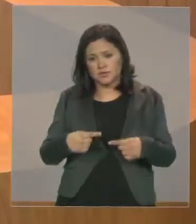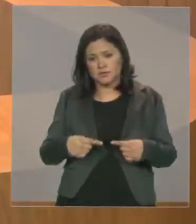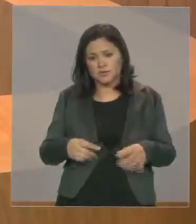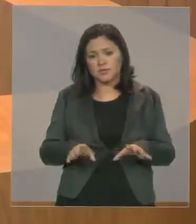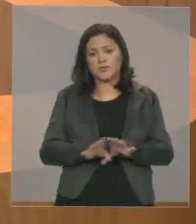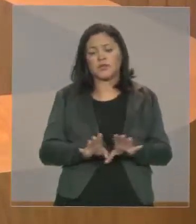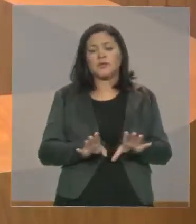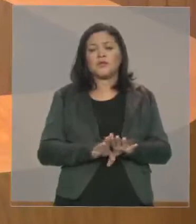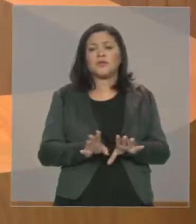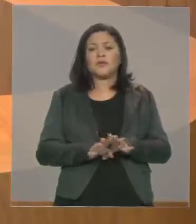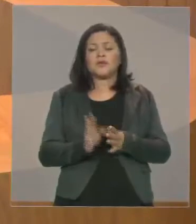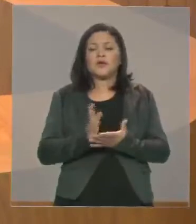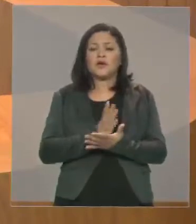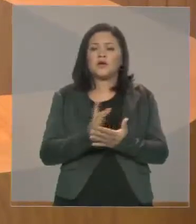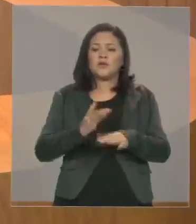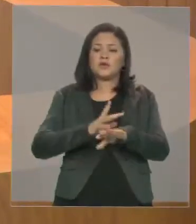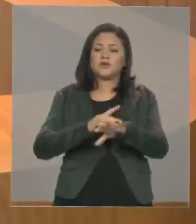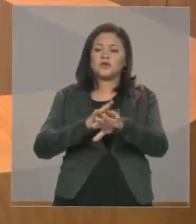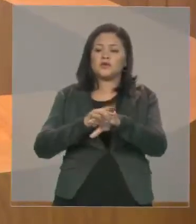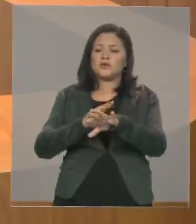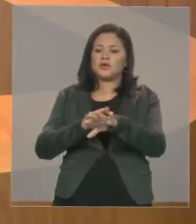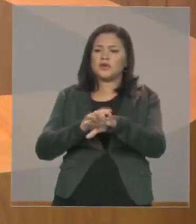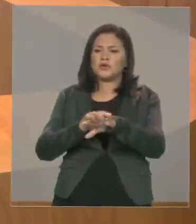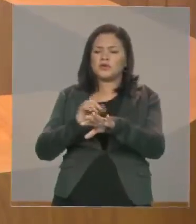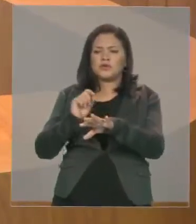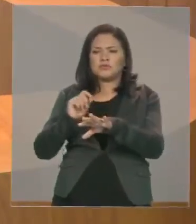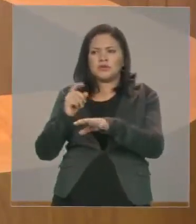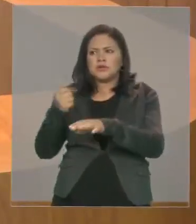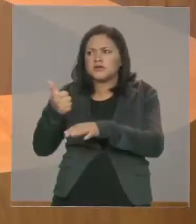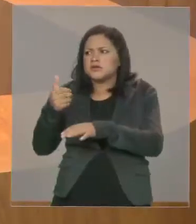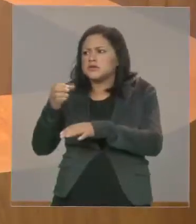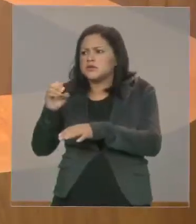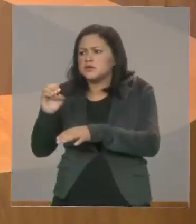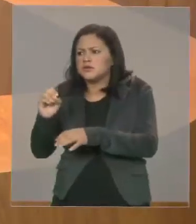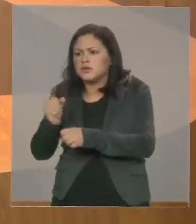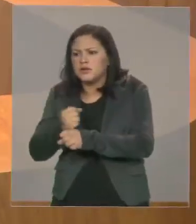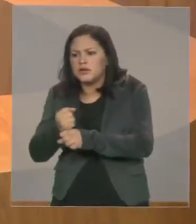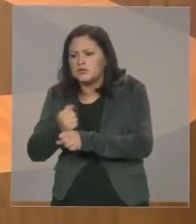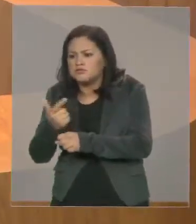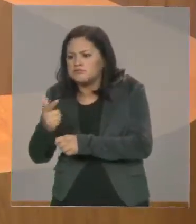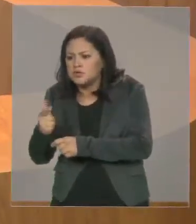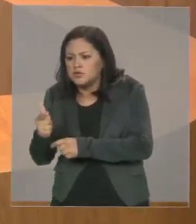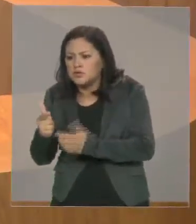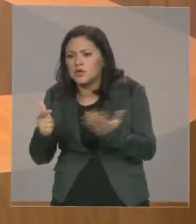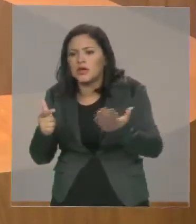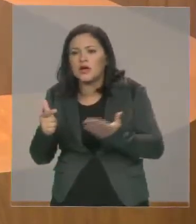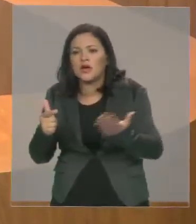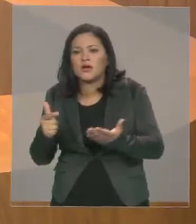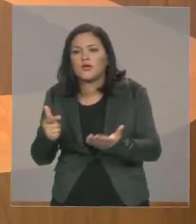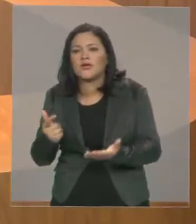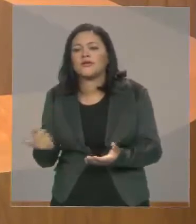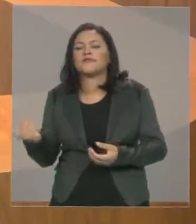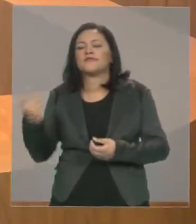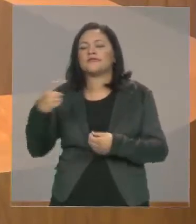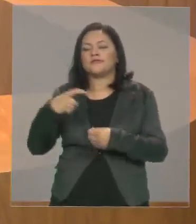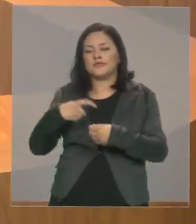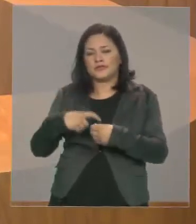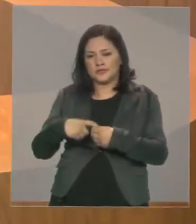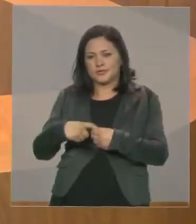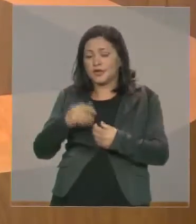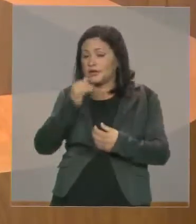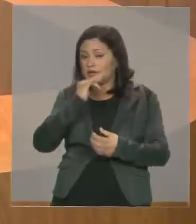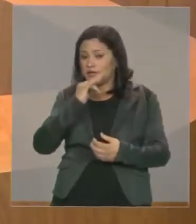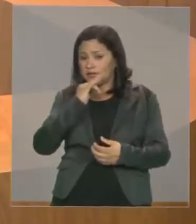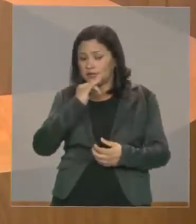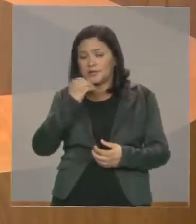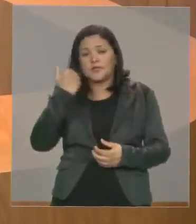de 100 anos já foram erradicadas. E citou o caso da febre amarela, por exemplo, depois de ouvir o pronunciamento do